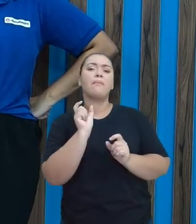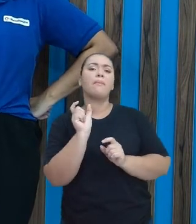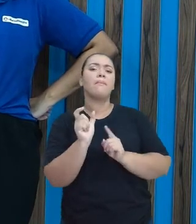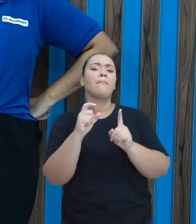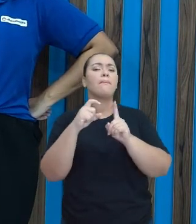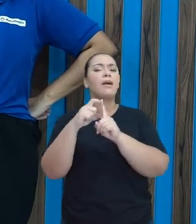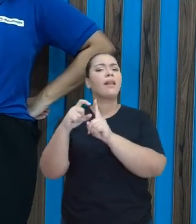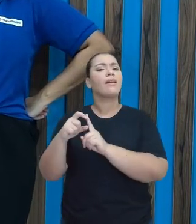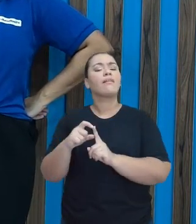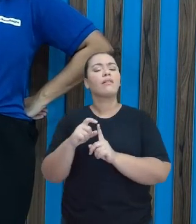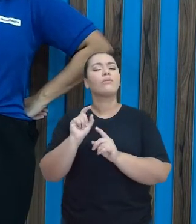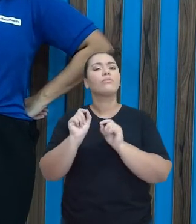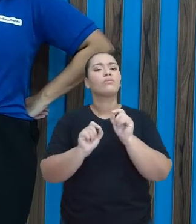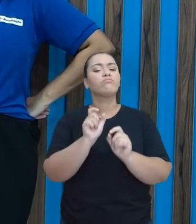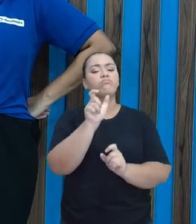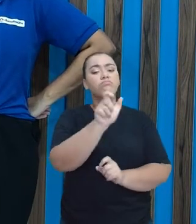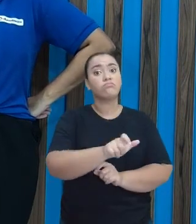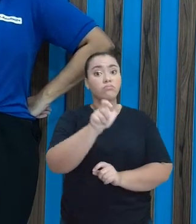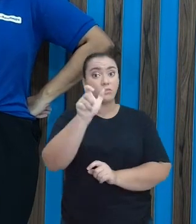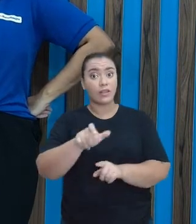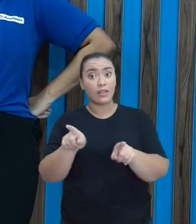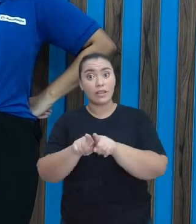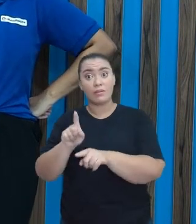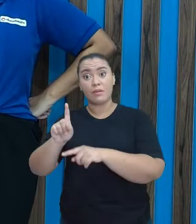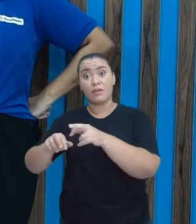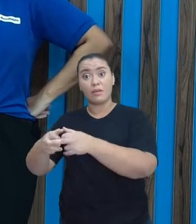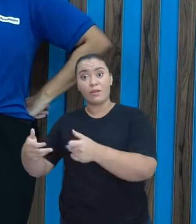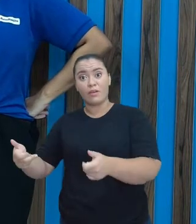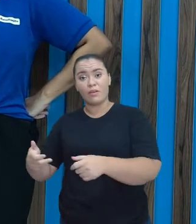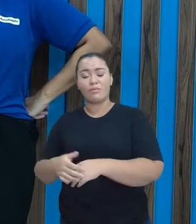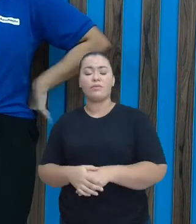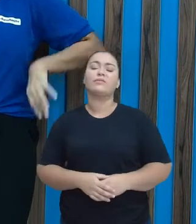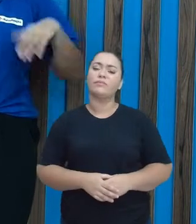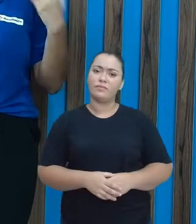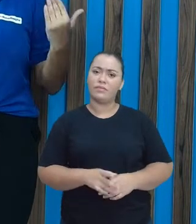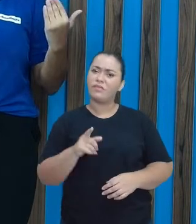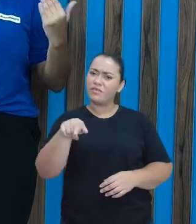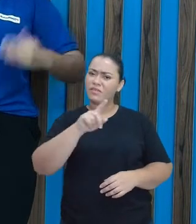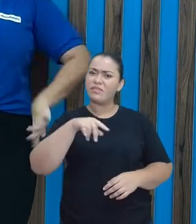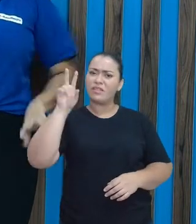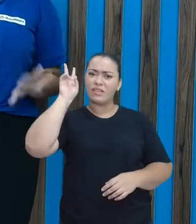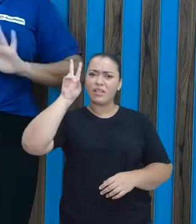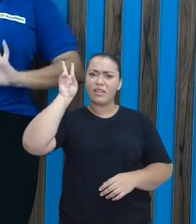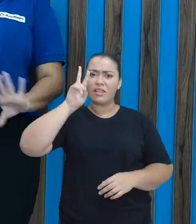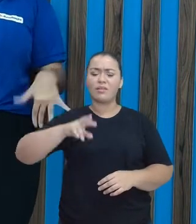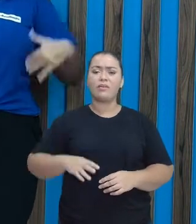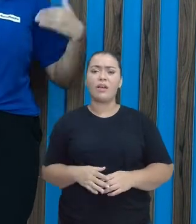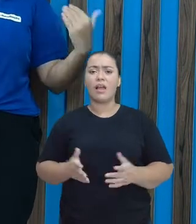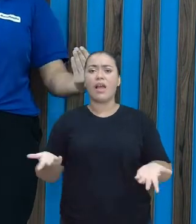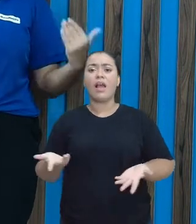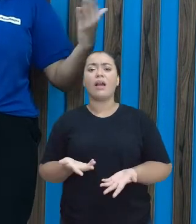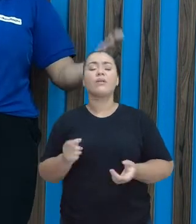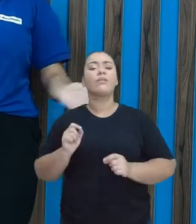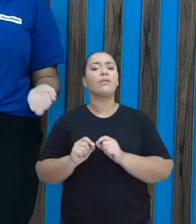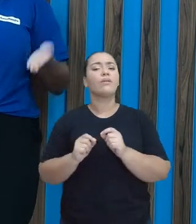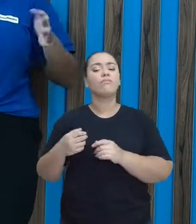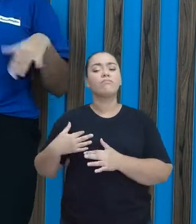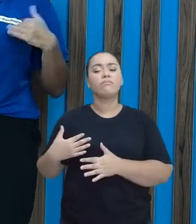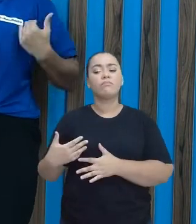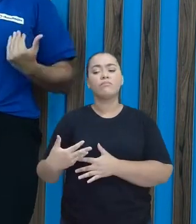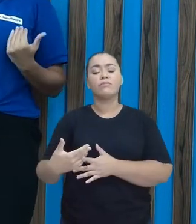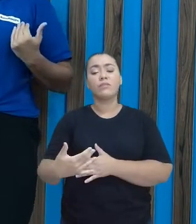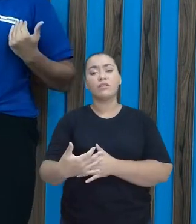e objetos. E a gente já tem, vocês lembram que estamos em um percurso estudando